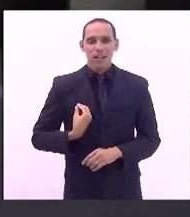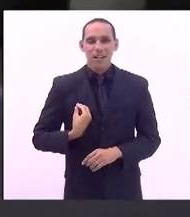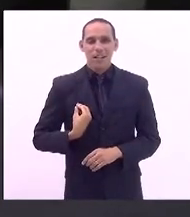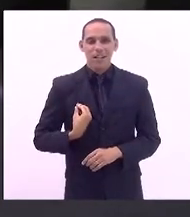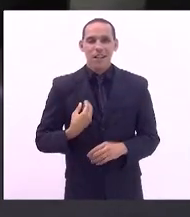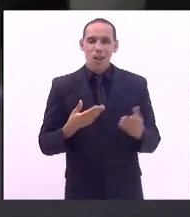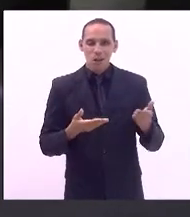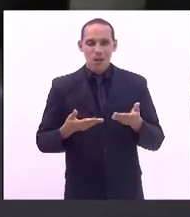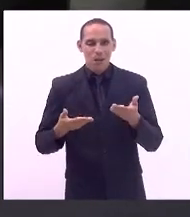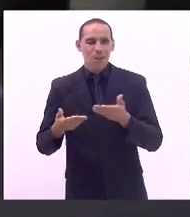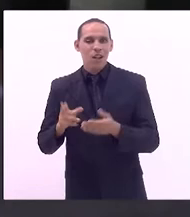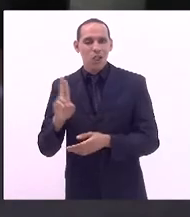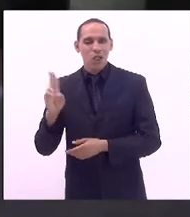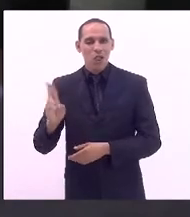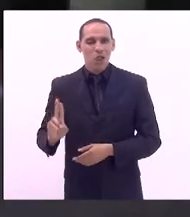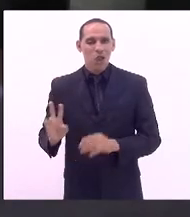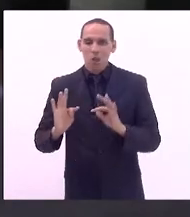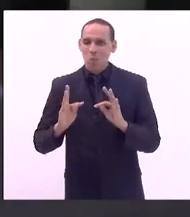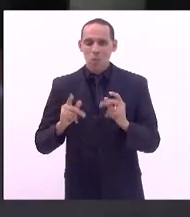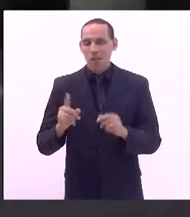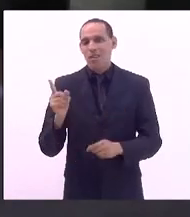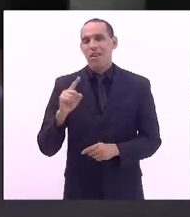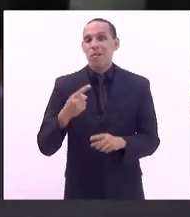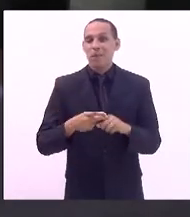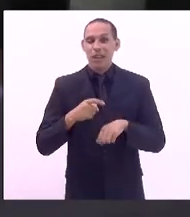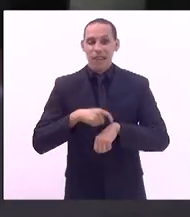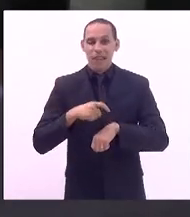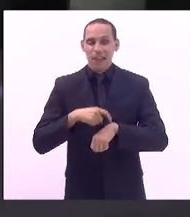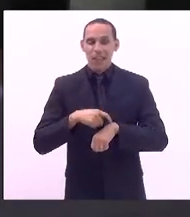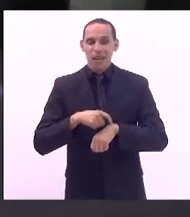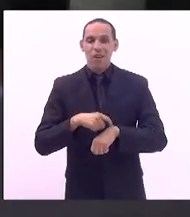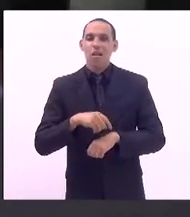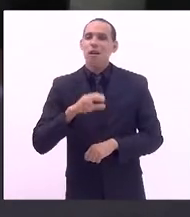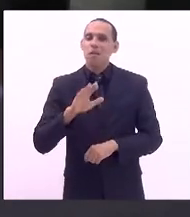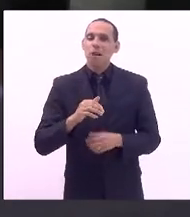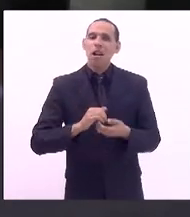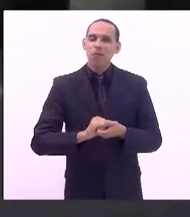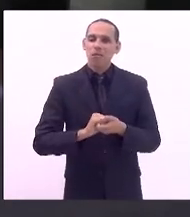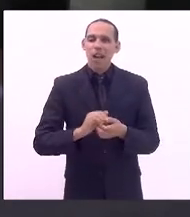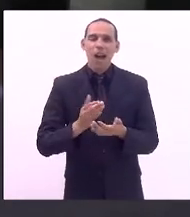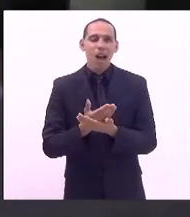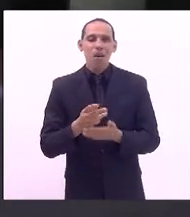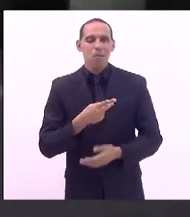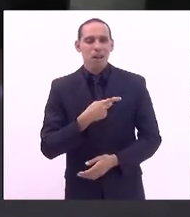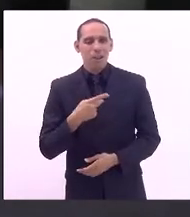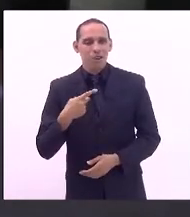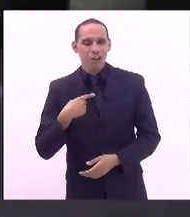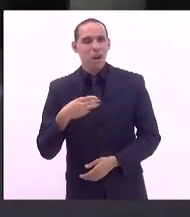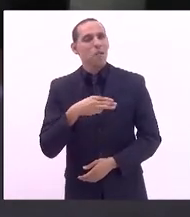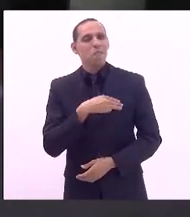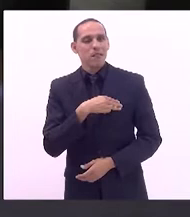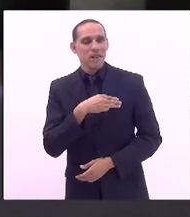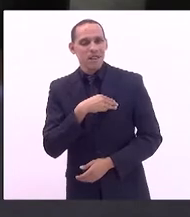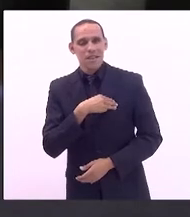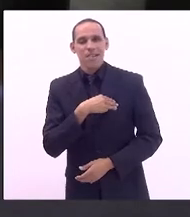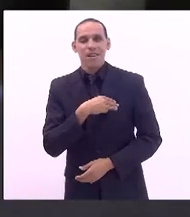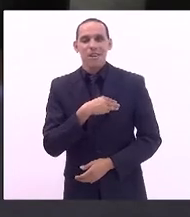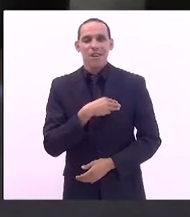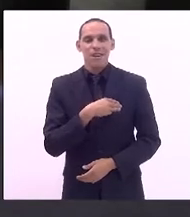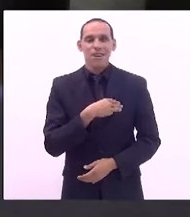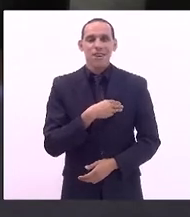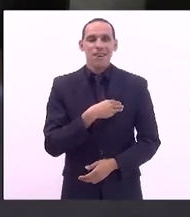também não vou citar para não não tomar muito tempo mas saiu da alguns pastores missionárias